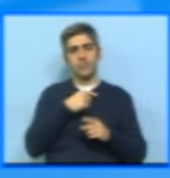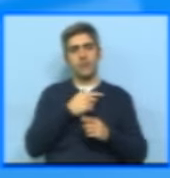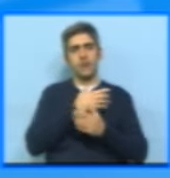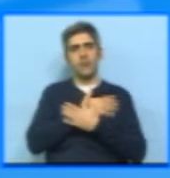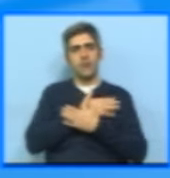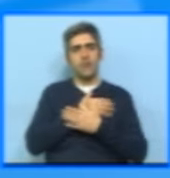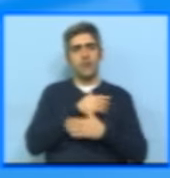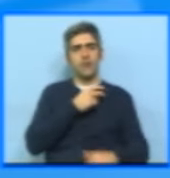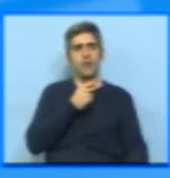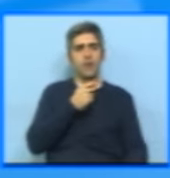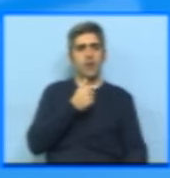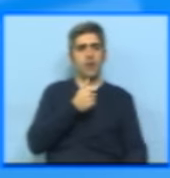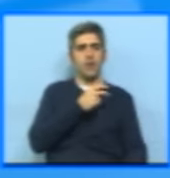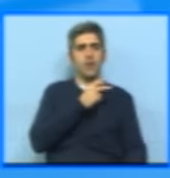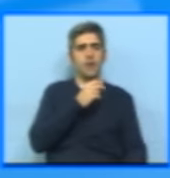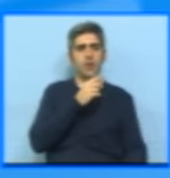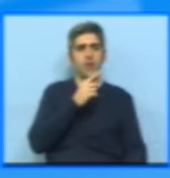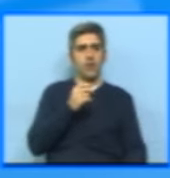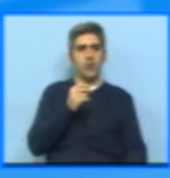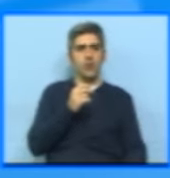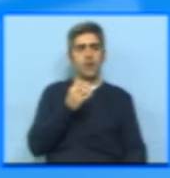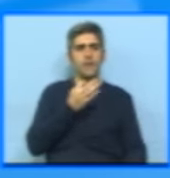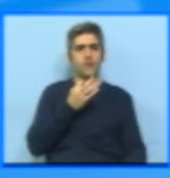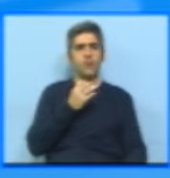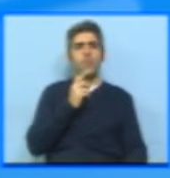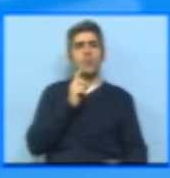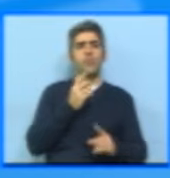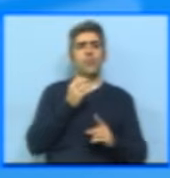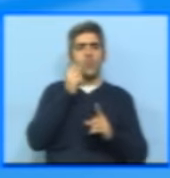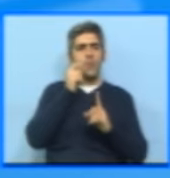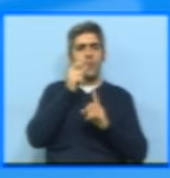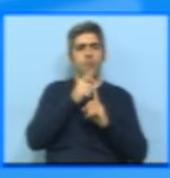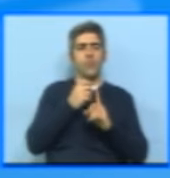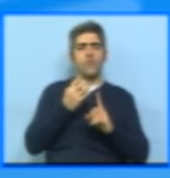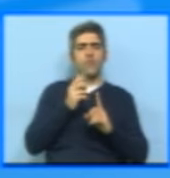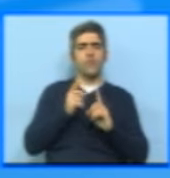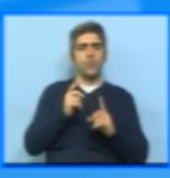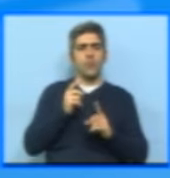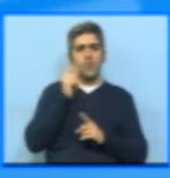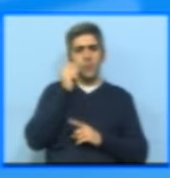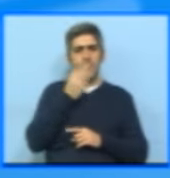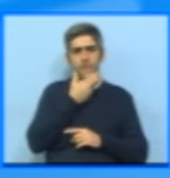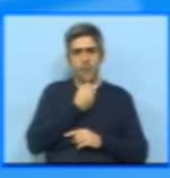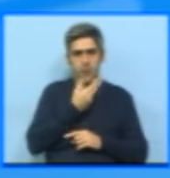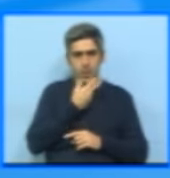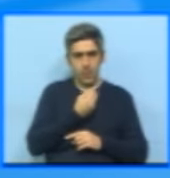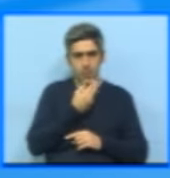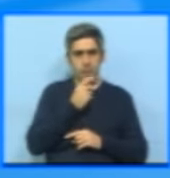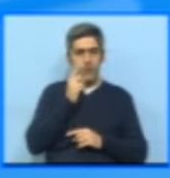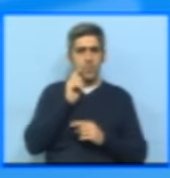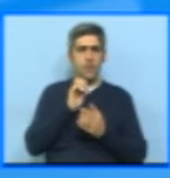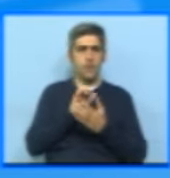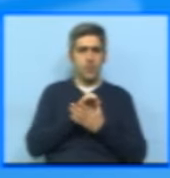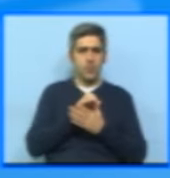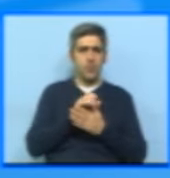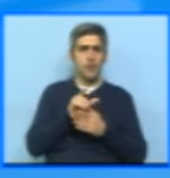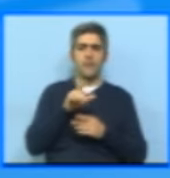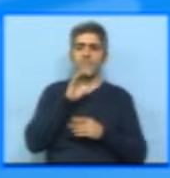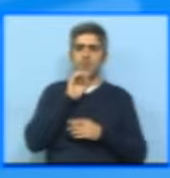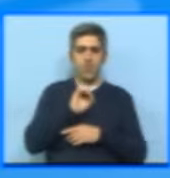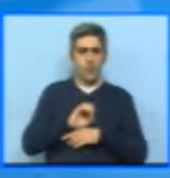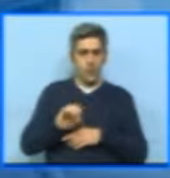amigo Abraão. E disse, o que foi de facto este homem? Um homem velho, a mulher, eles têm